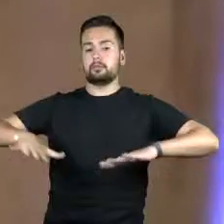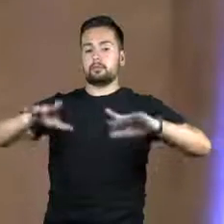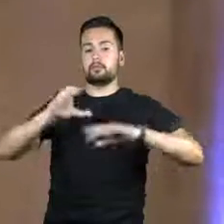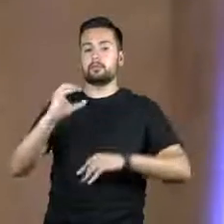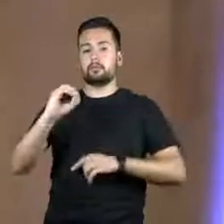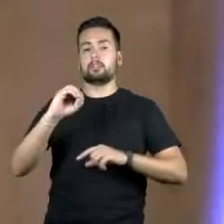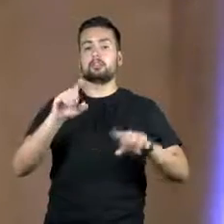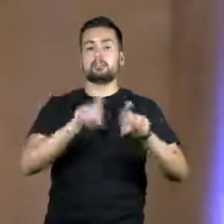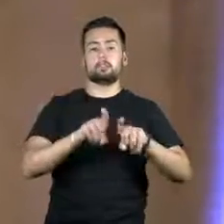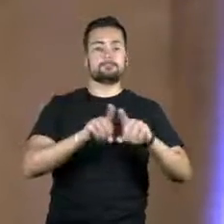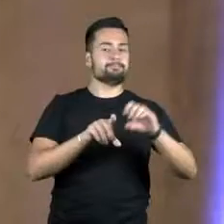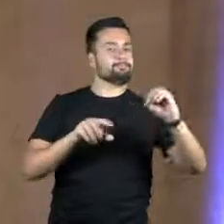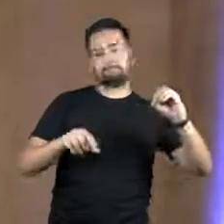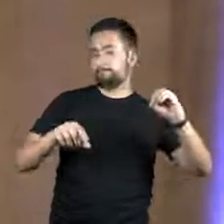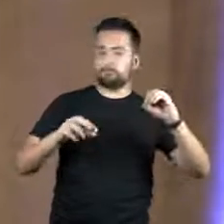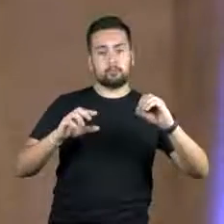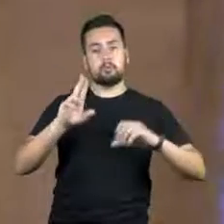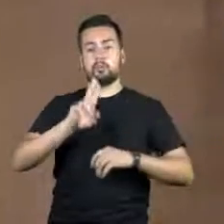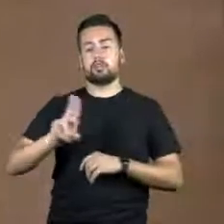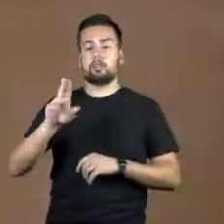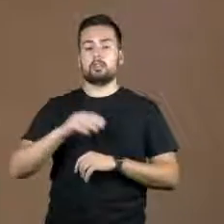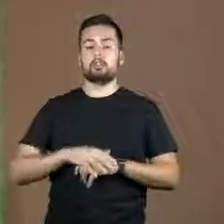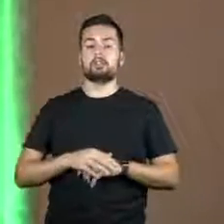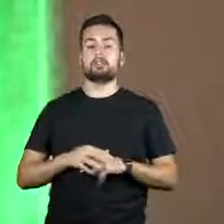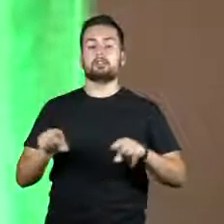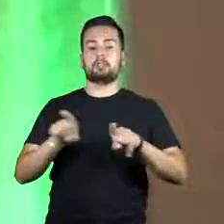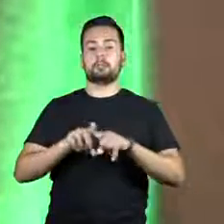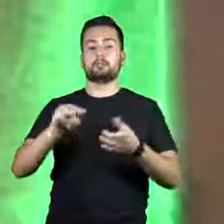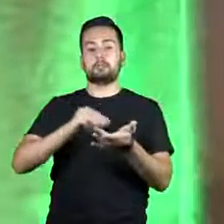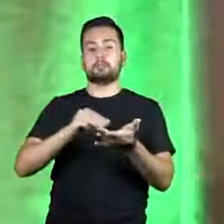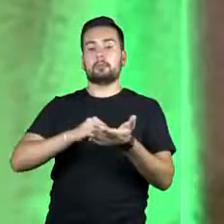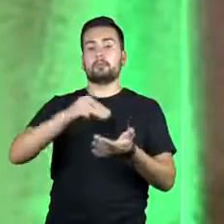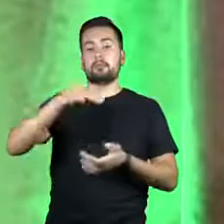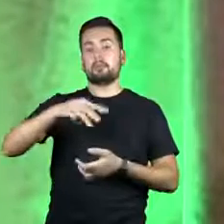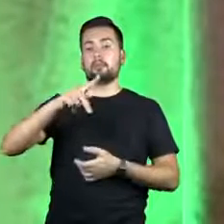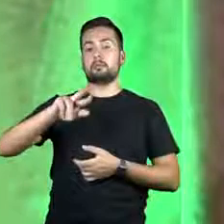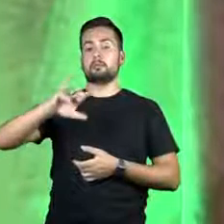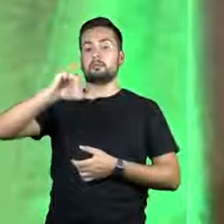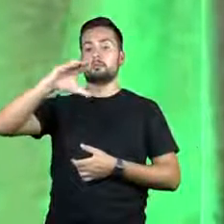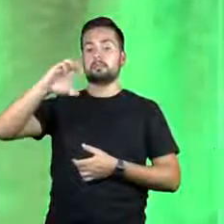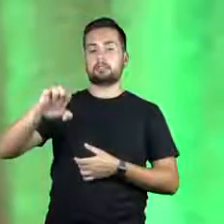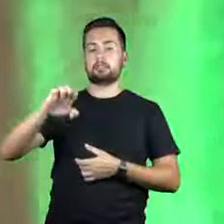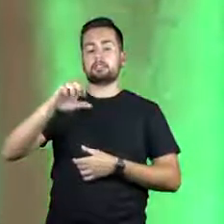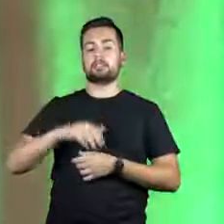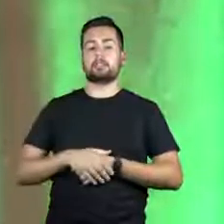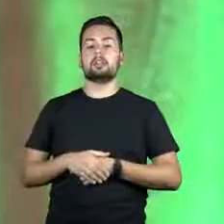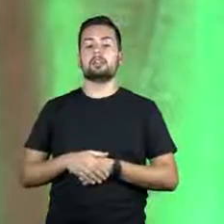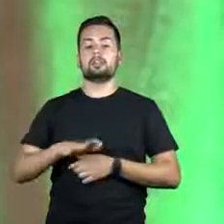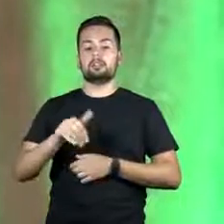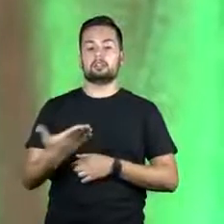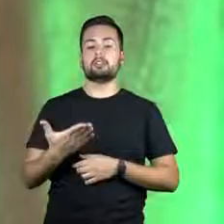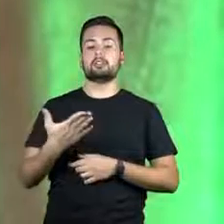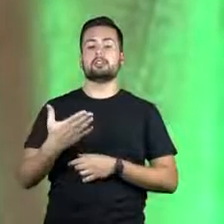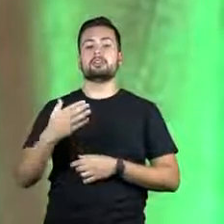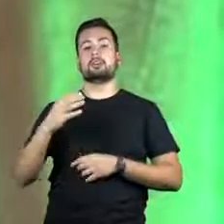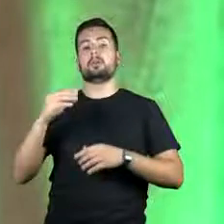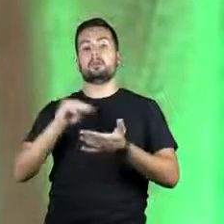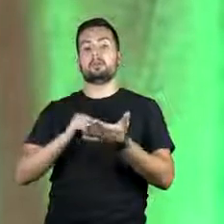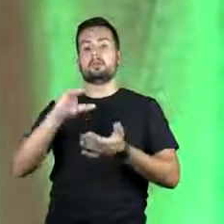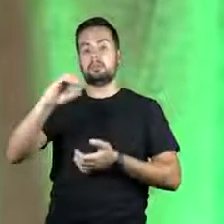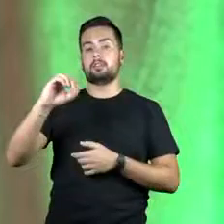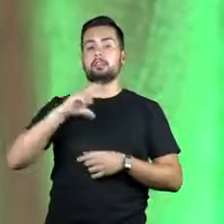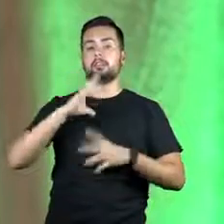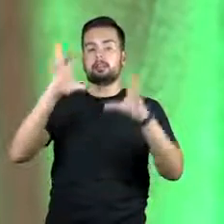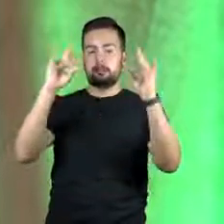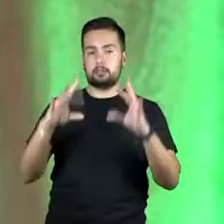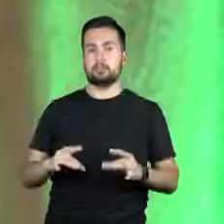como não circulares, tá? Inclusive pelo método de Morgenstern-Price. Para não circulares, ele vai trazer alguns métodos específicos,